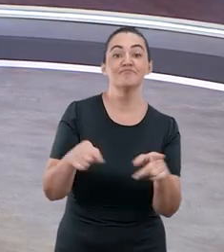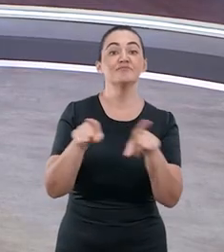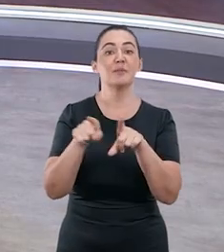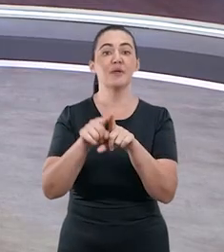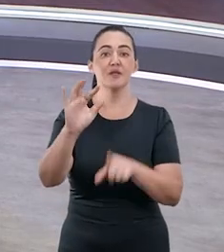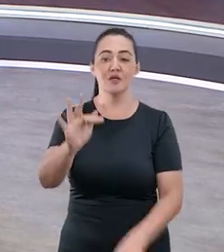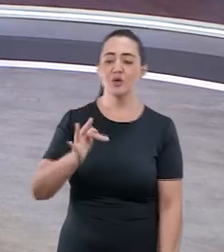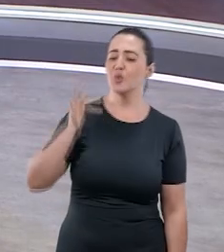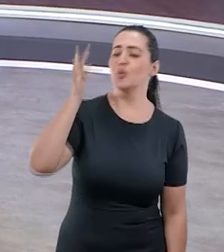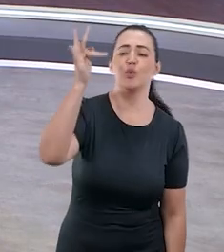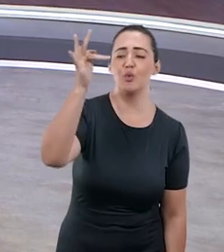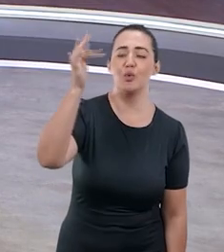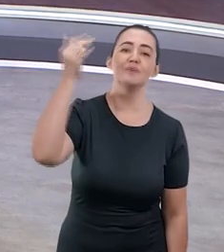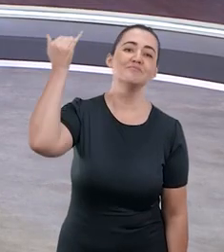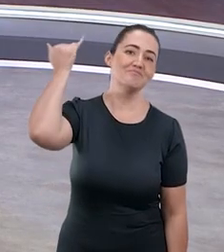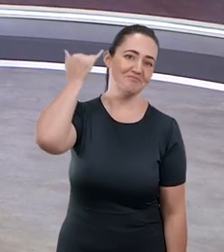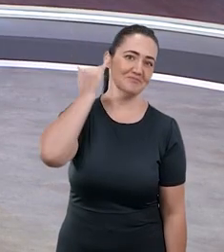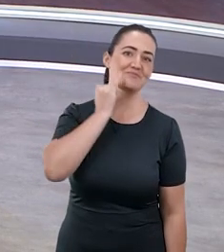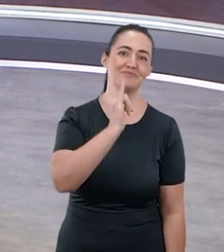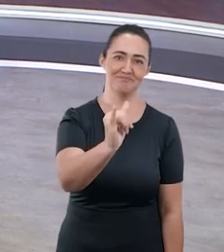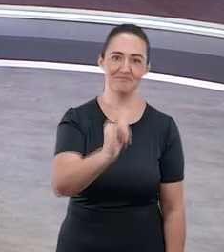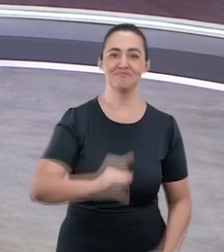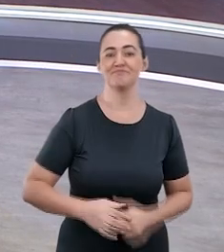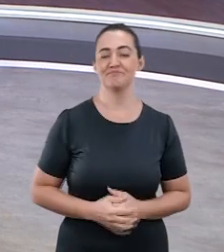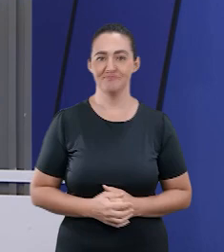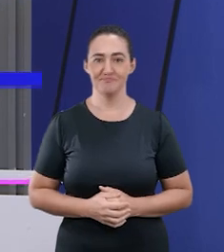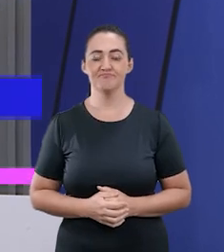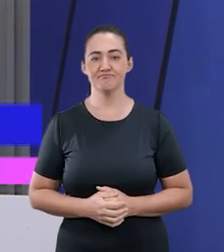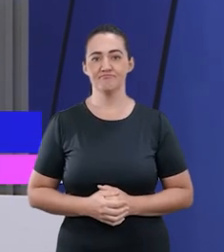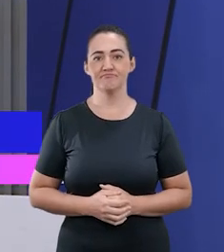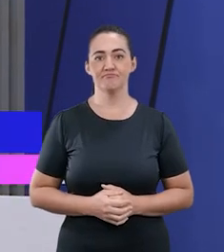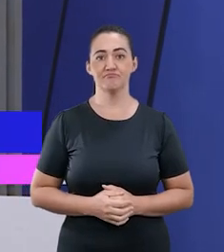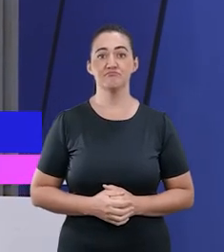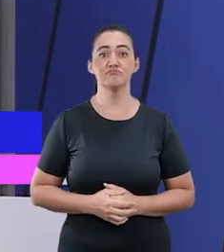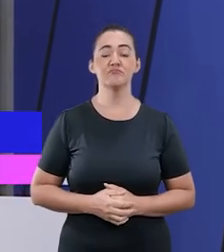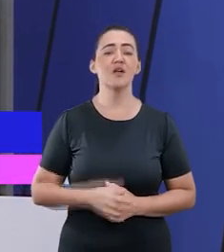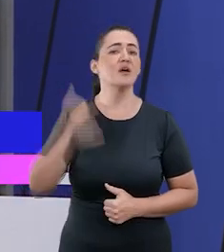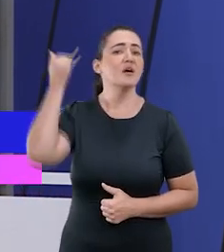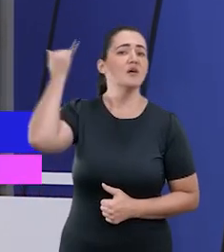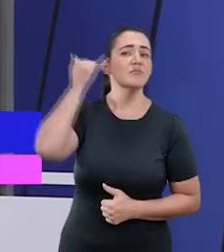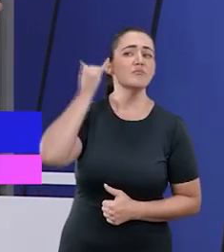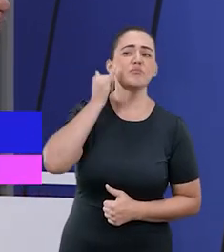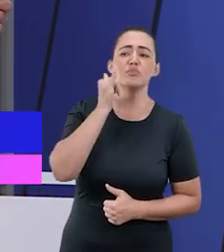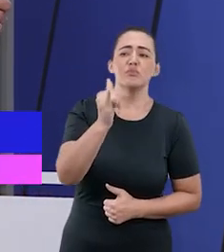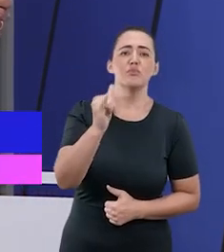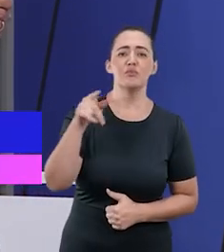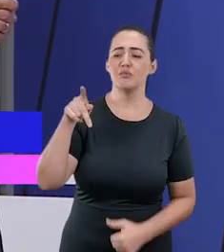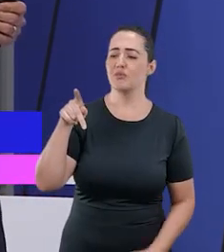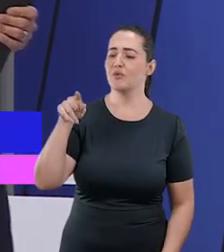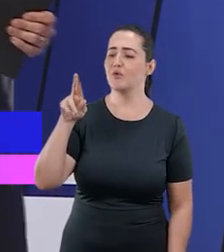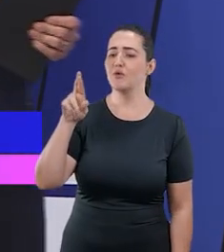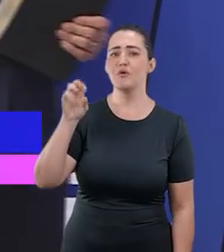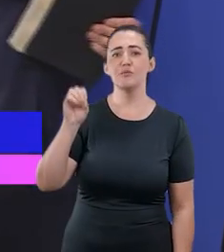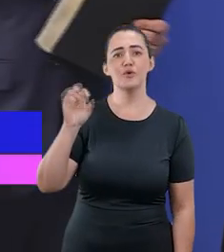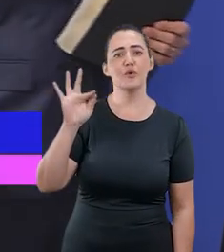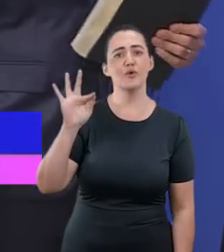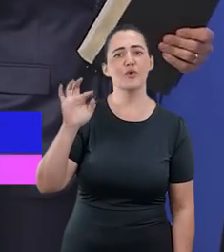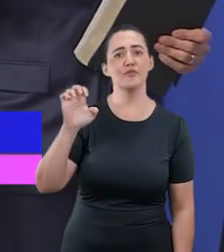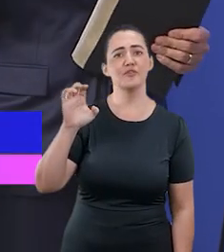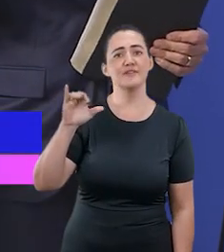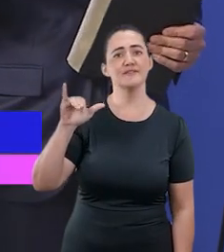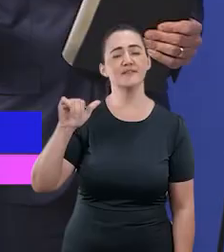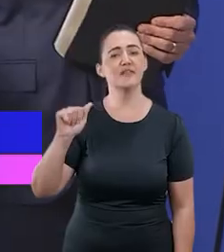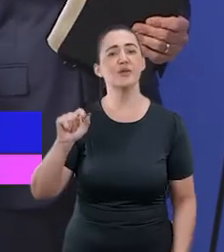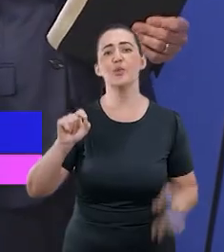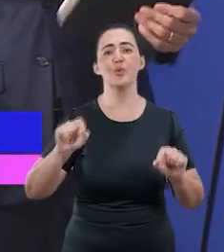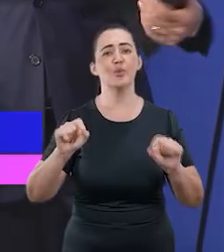porque estudamos as profecias. E por falar em profecias, eu escuto essa pergunta que está aqui atrás de